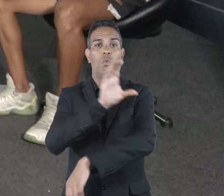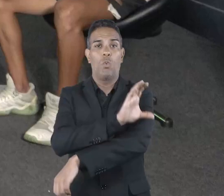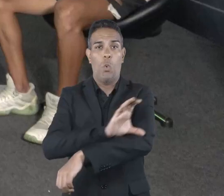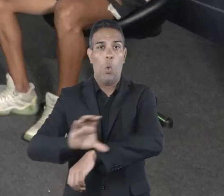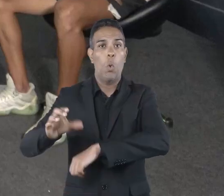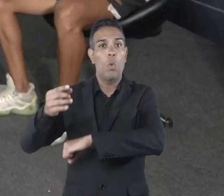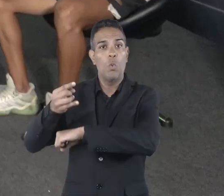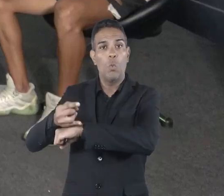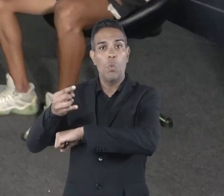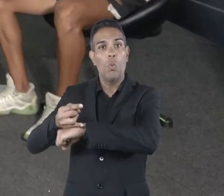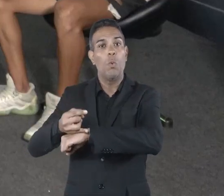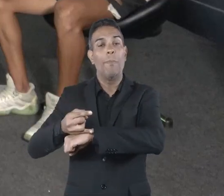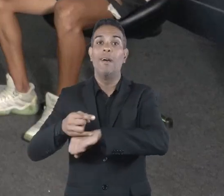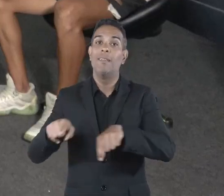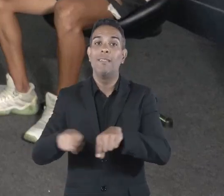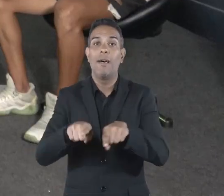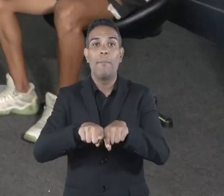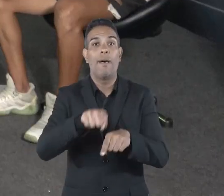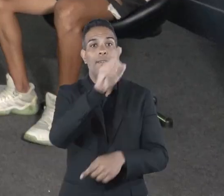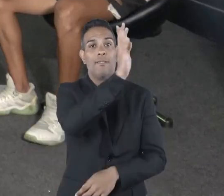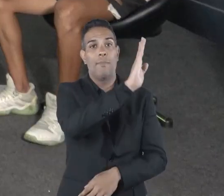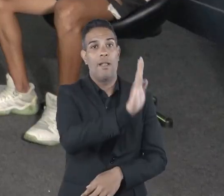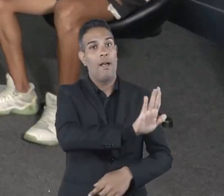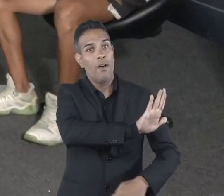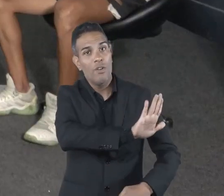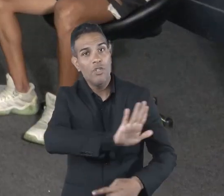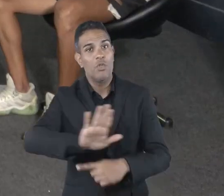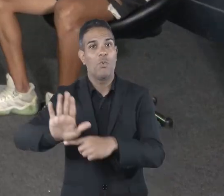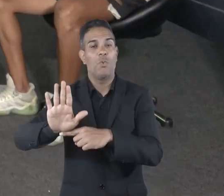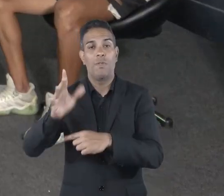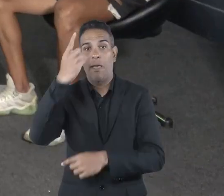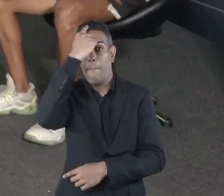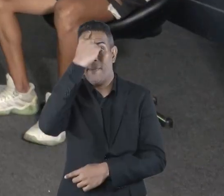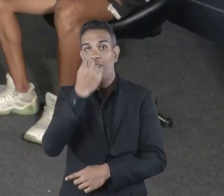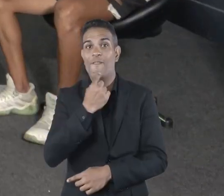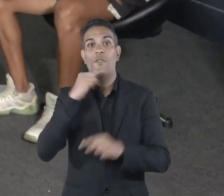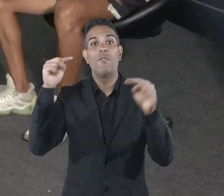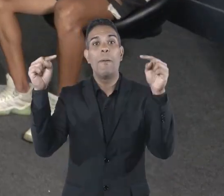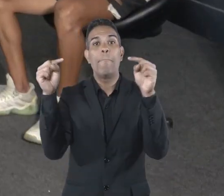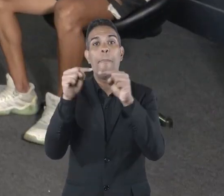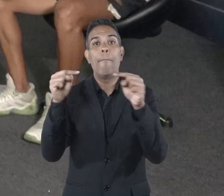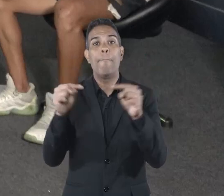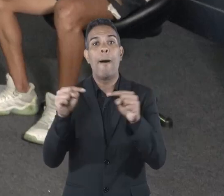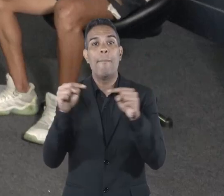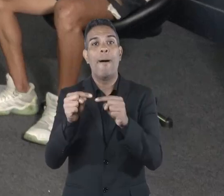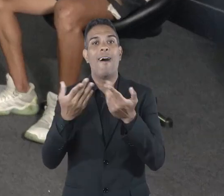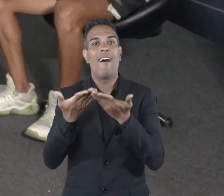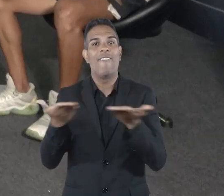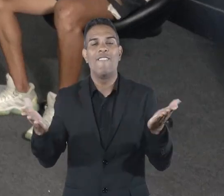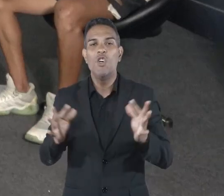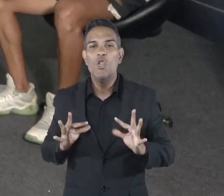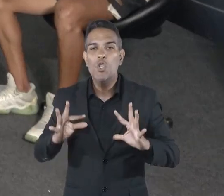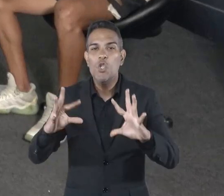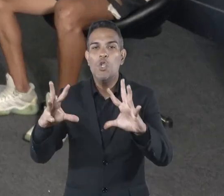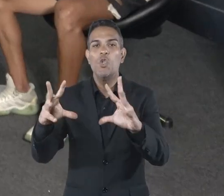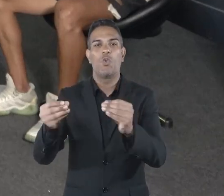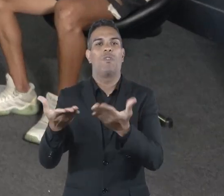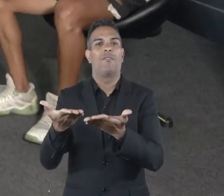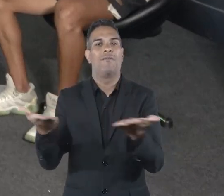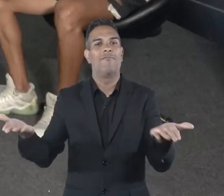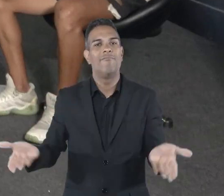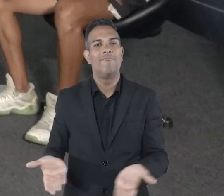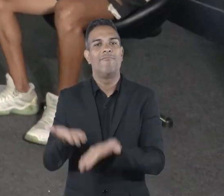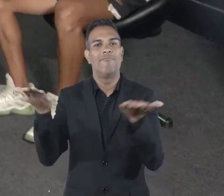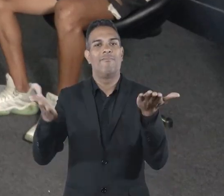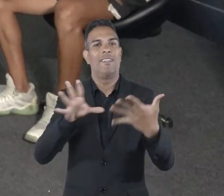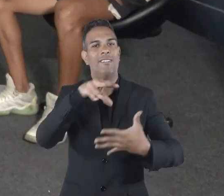sempre precisa é voluntário em algumas frentes, como comunicação, como captação de recursos,